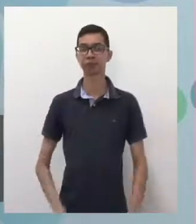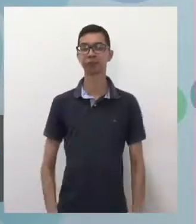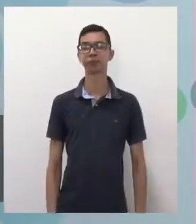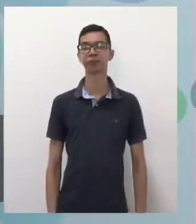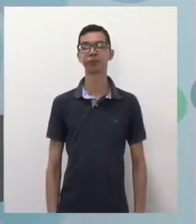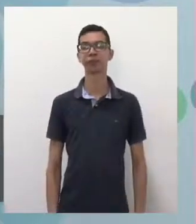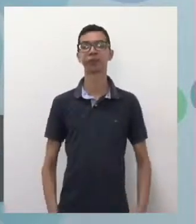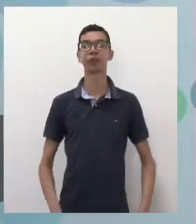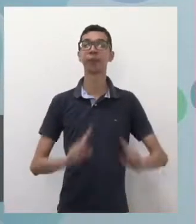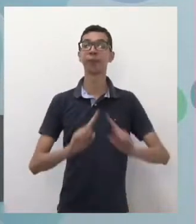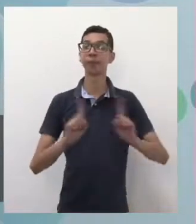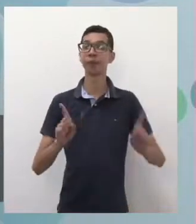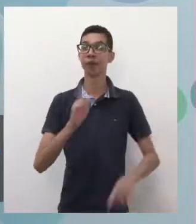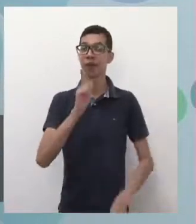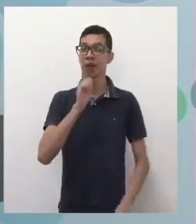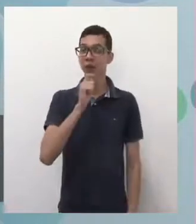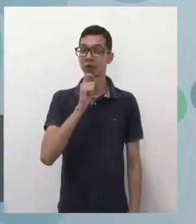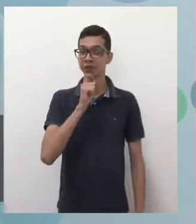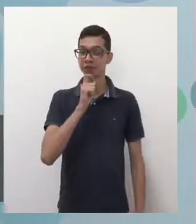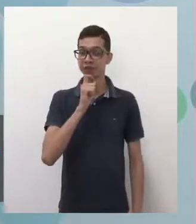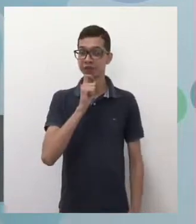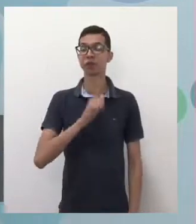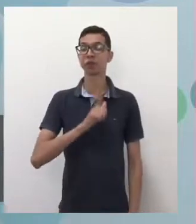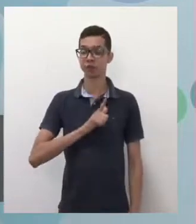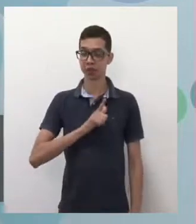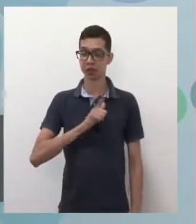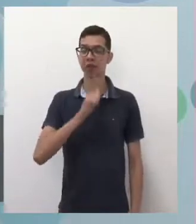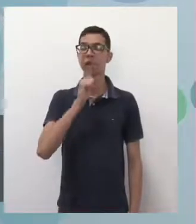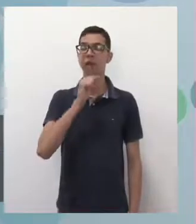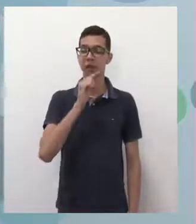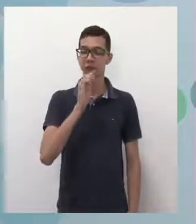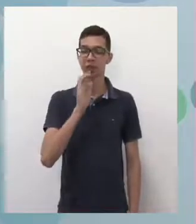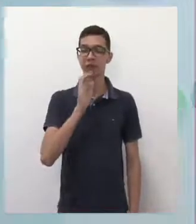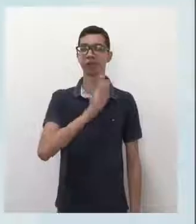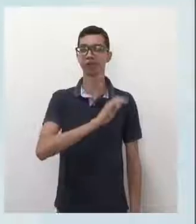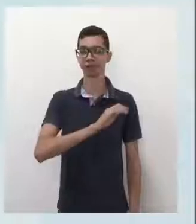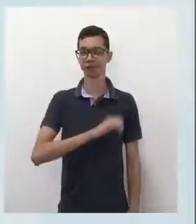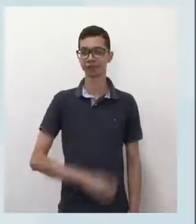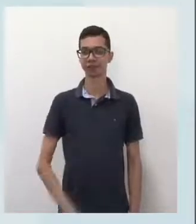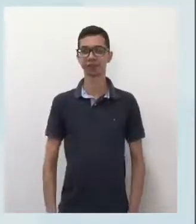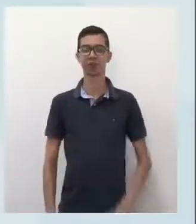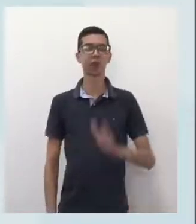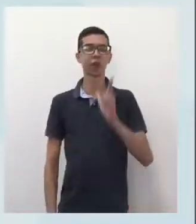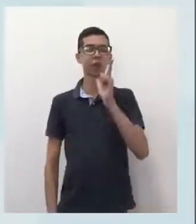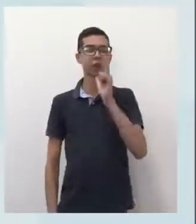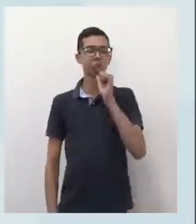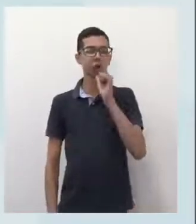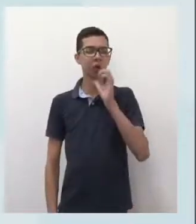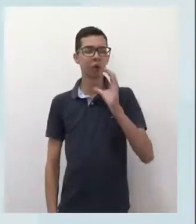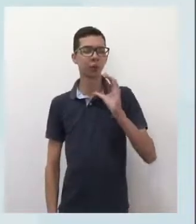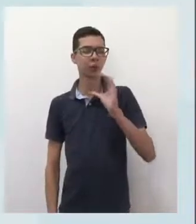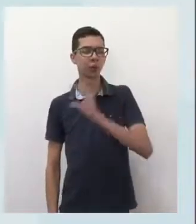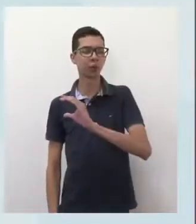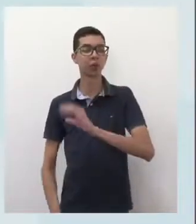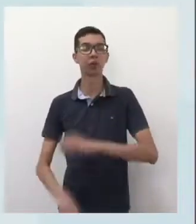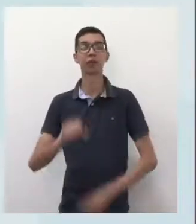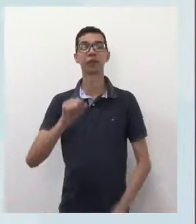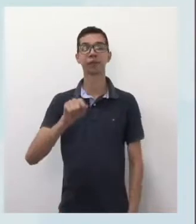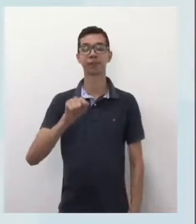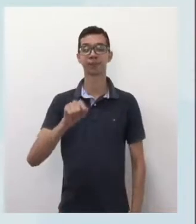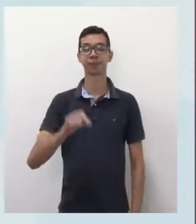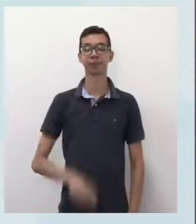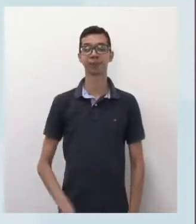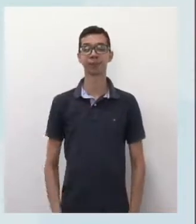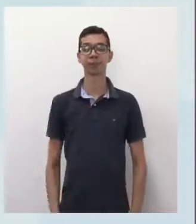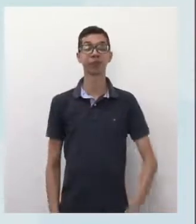for água fria, porque tem água quente também. Aí a água quente, ela é uma forma